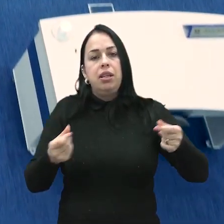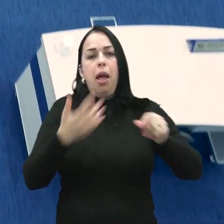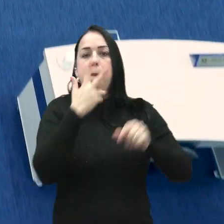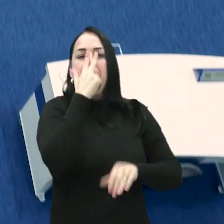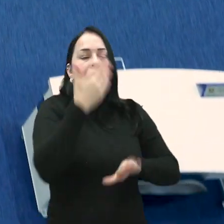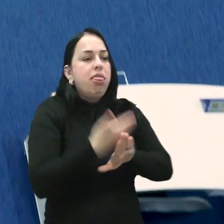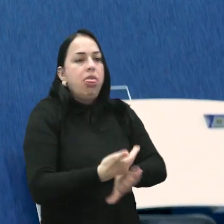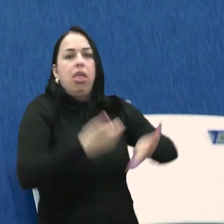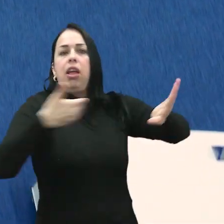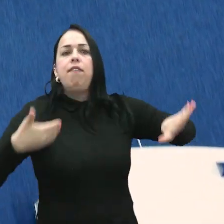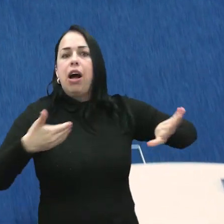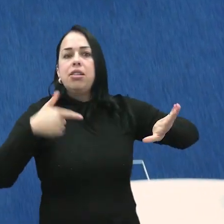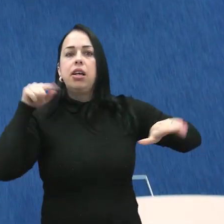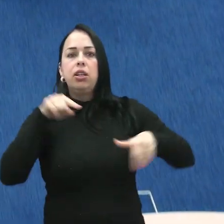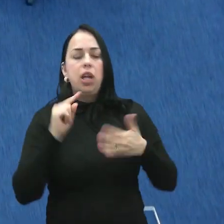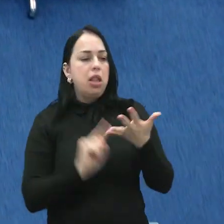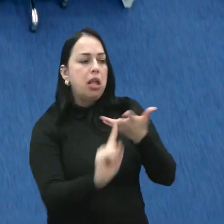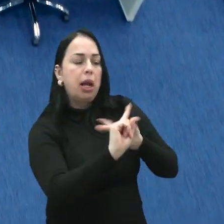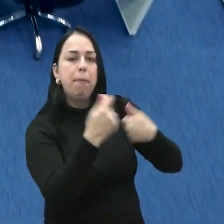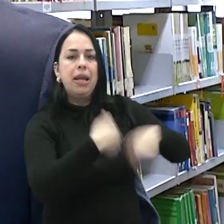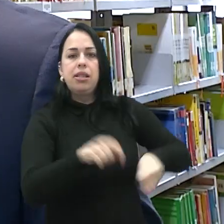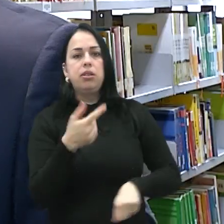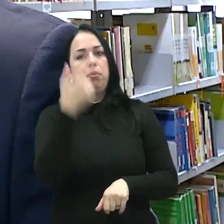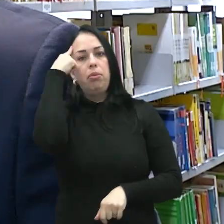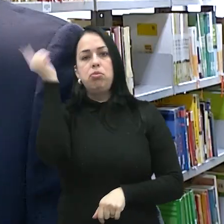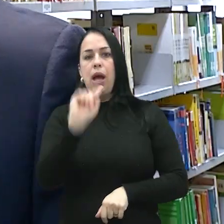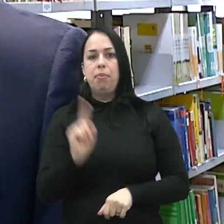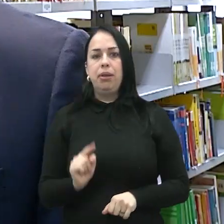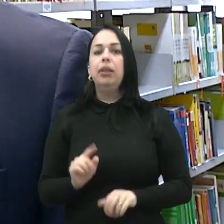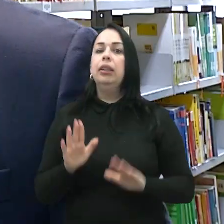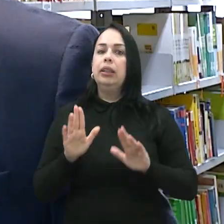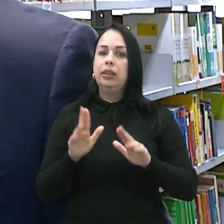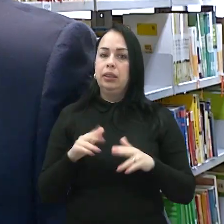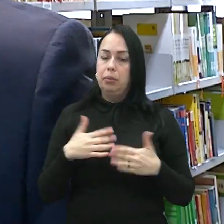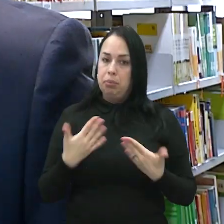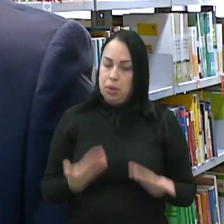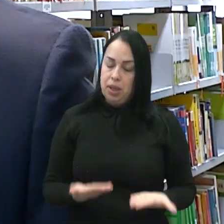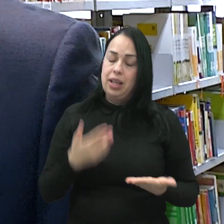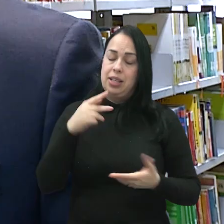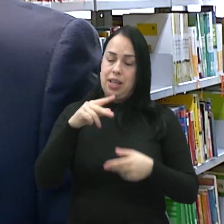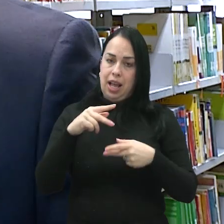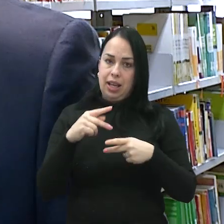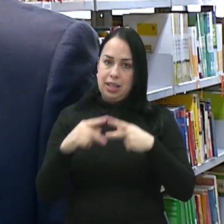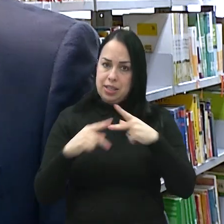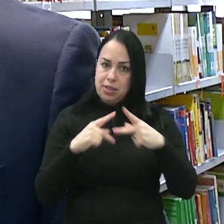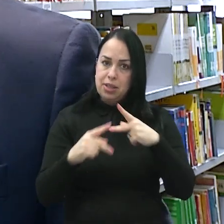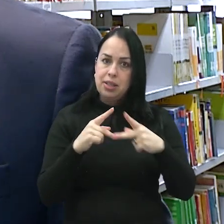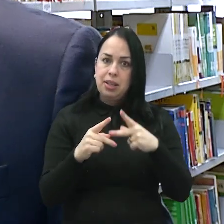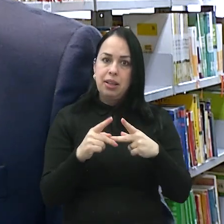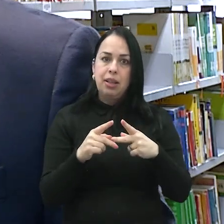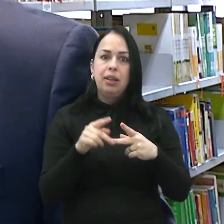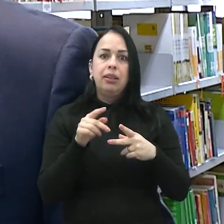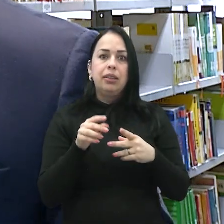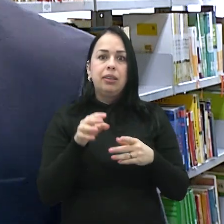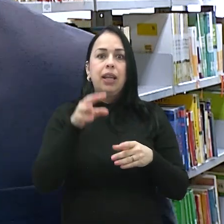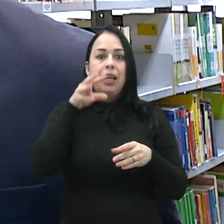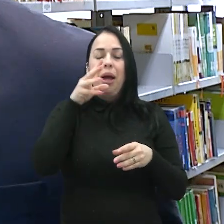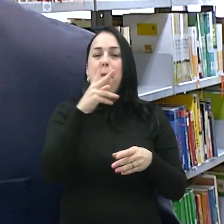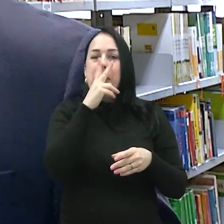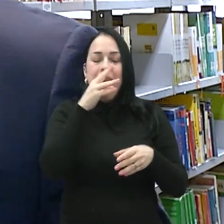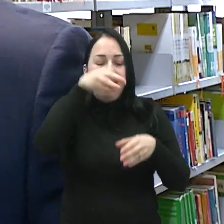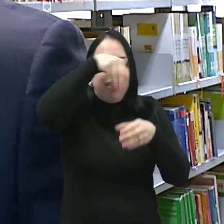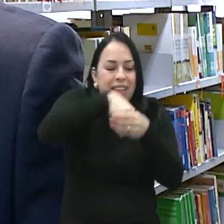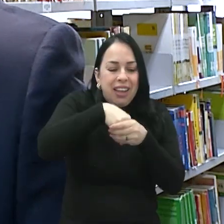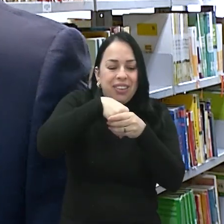público se afasta das necessidades reais da comunidade. Aqui em São José dos Campos nós temos um município muito grande, com várias pequenas